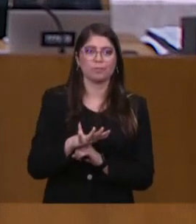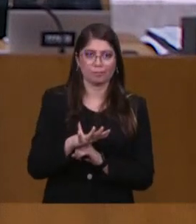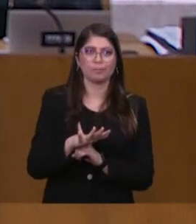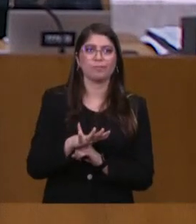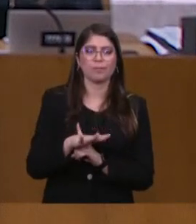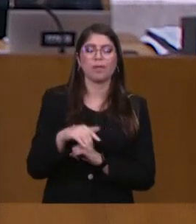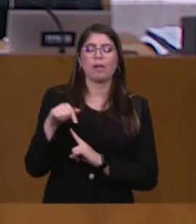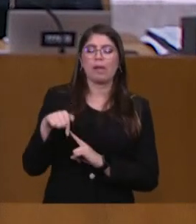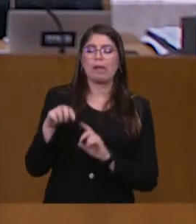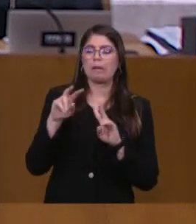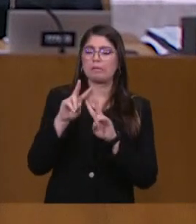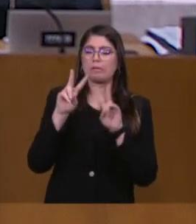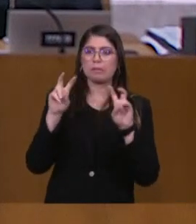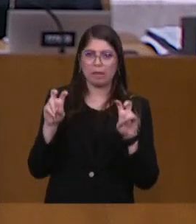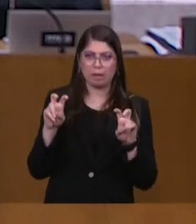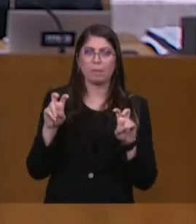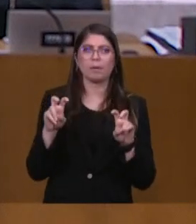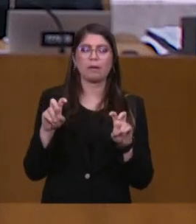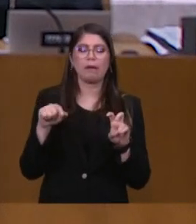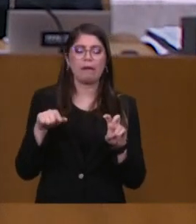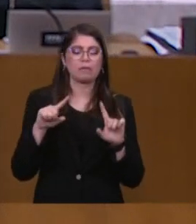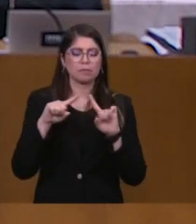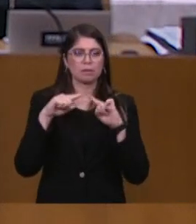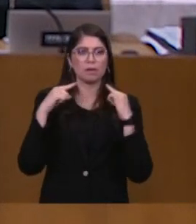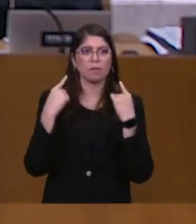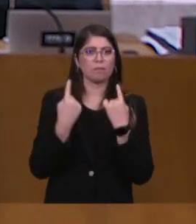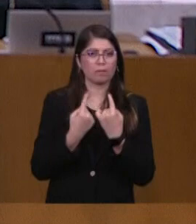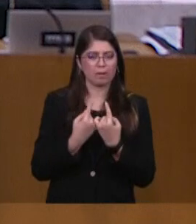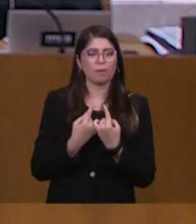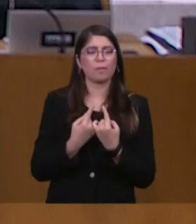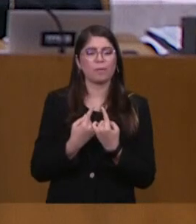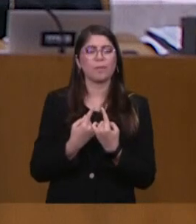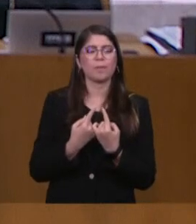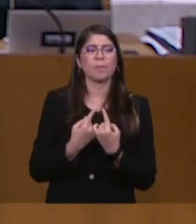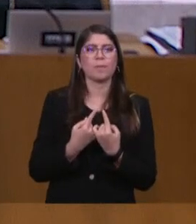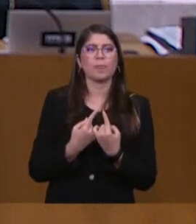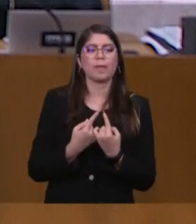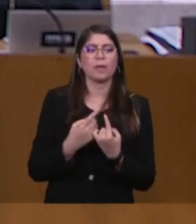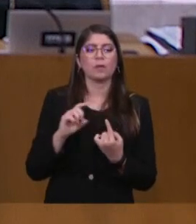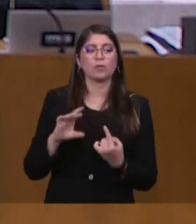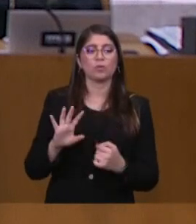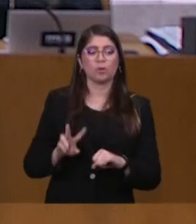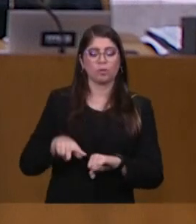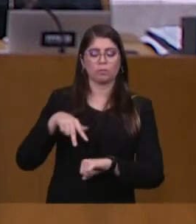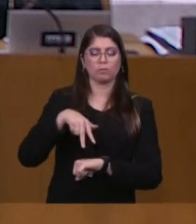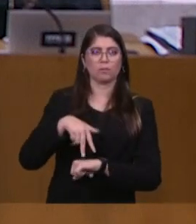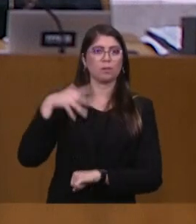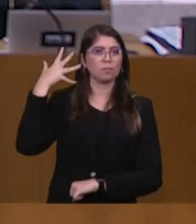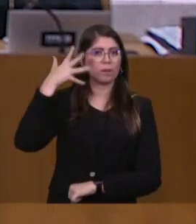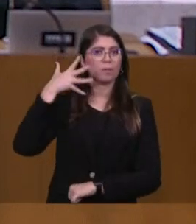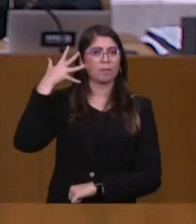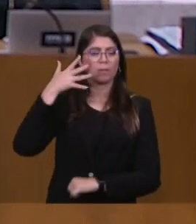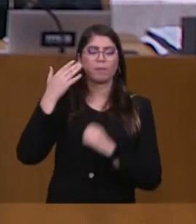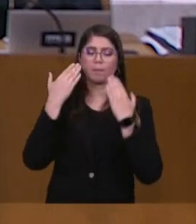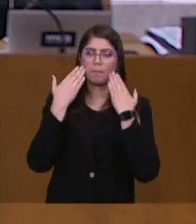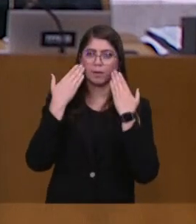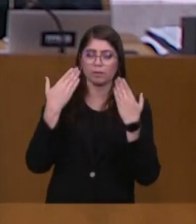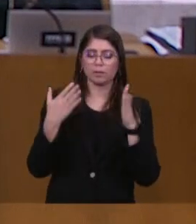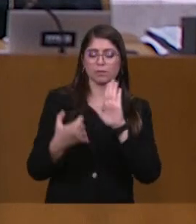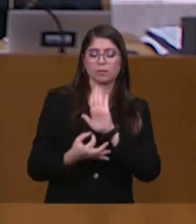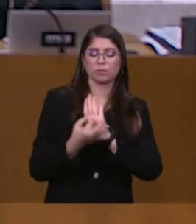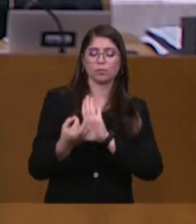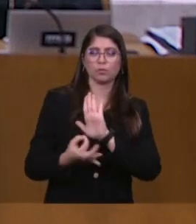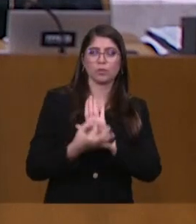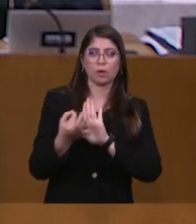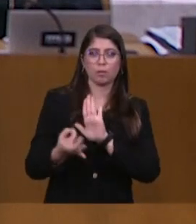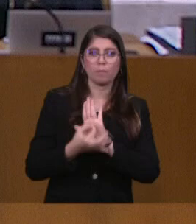sendo uma sessão em que se fazem apenas as sustentações orais para a apresentação dos argumentos,